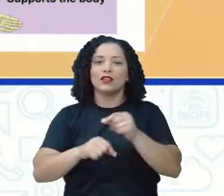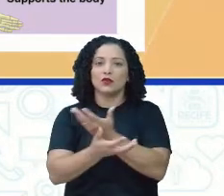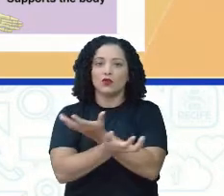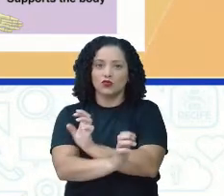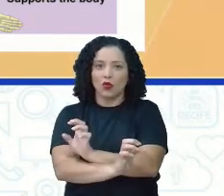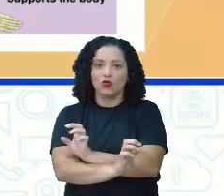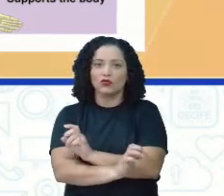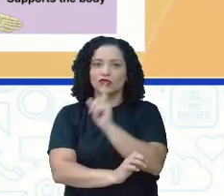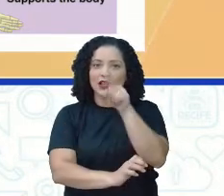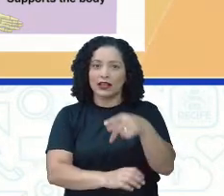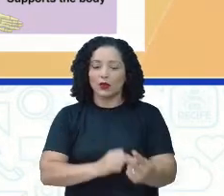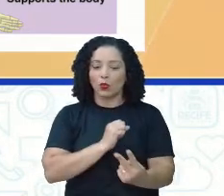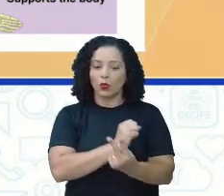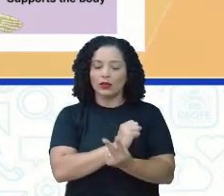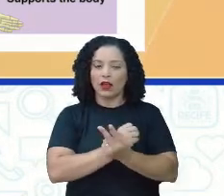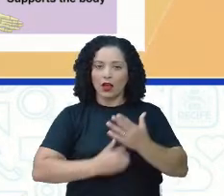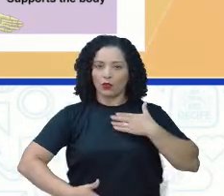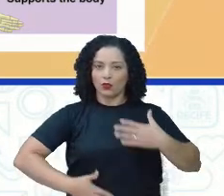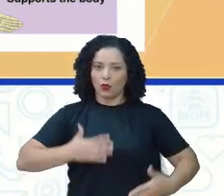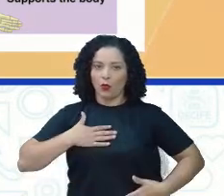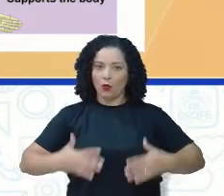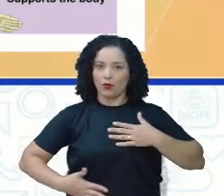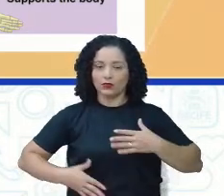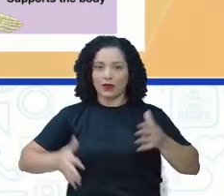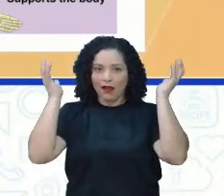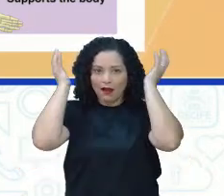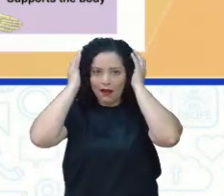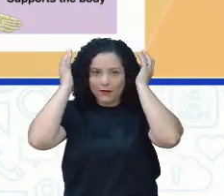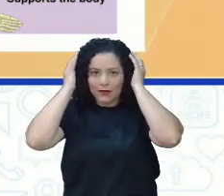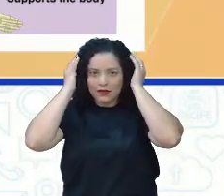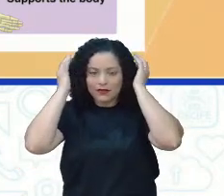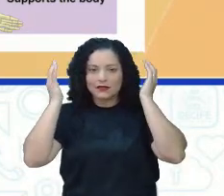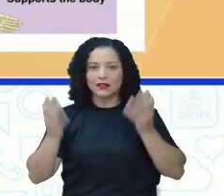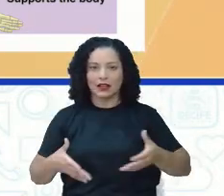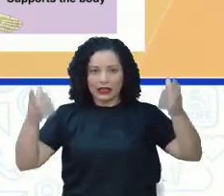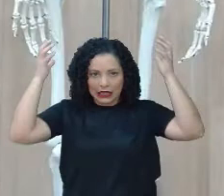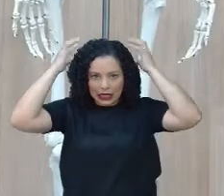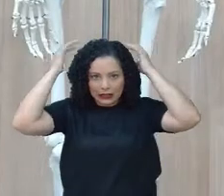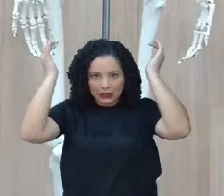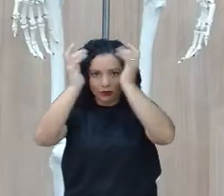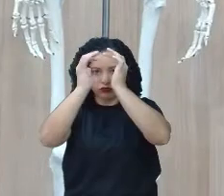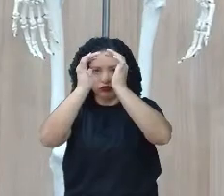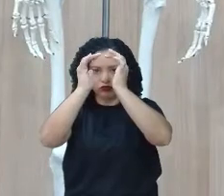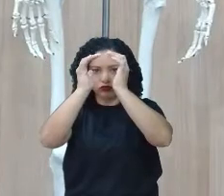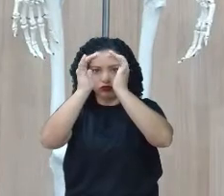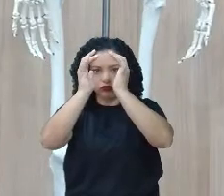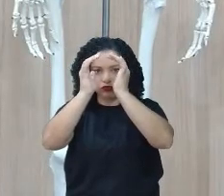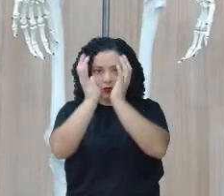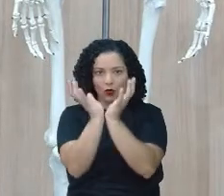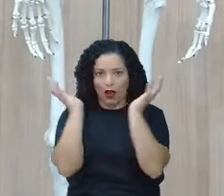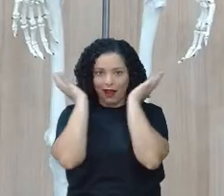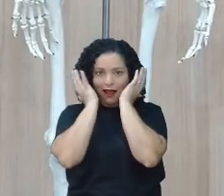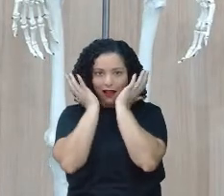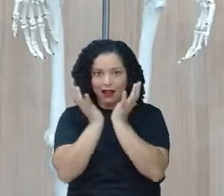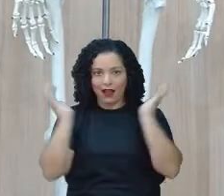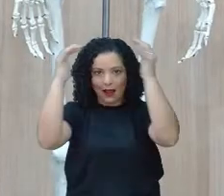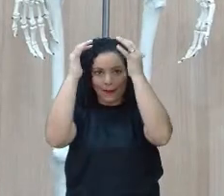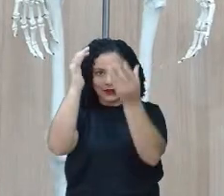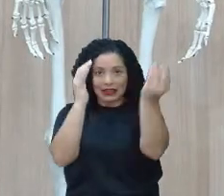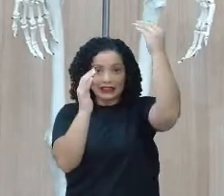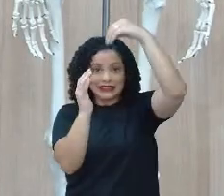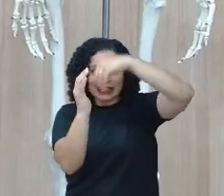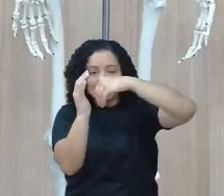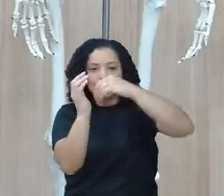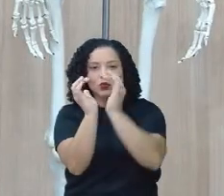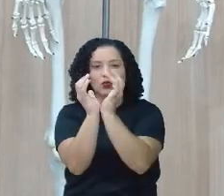órgãos vitais, né? Em relação aí à cabeça, o crânio protege todo o encéfalo. Então, aí eu estou diante de